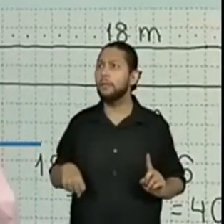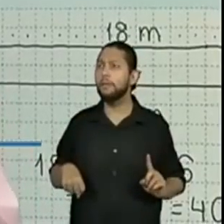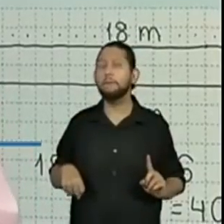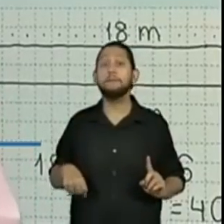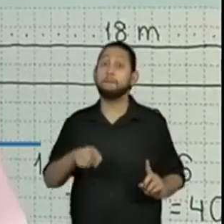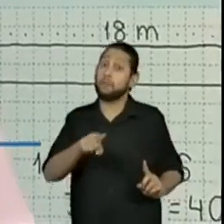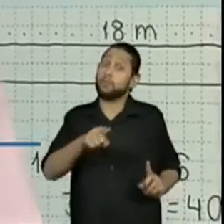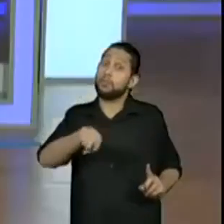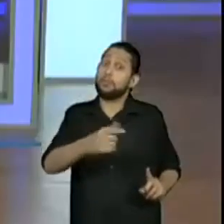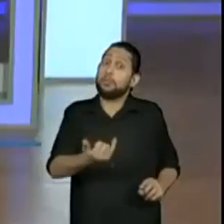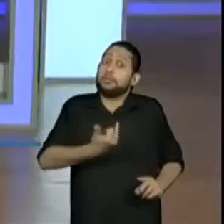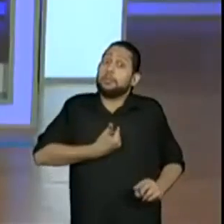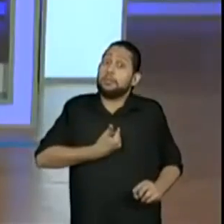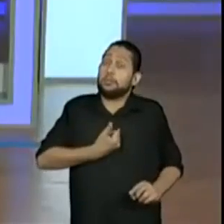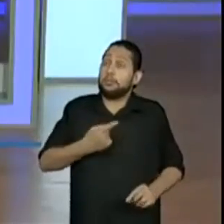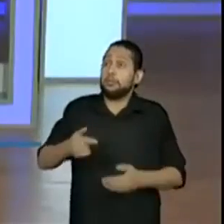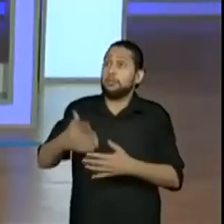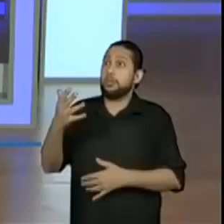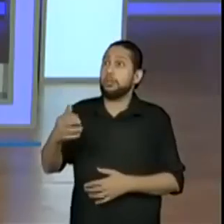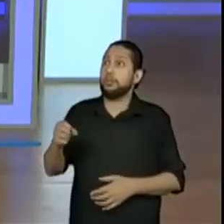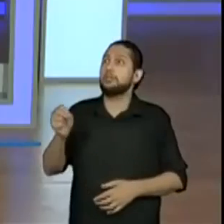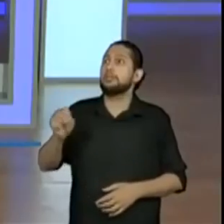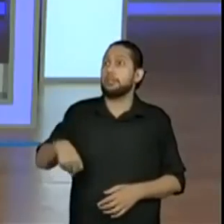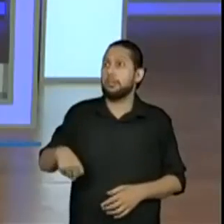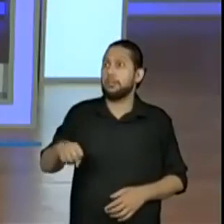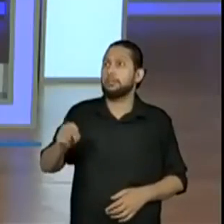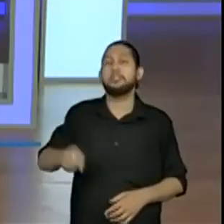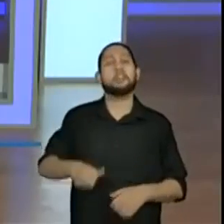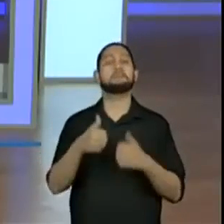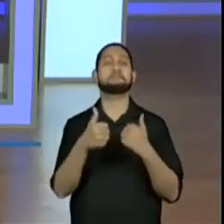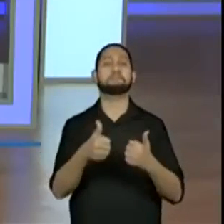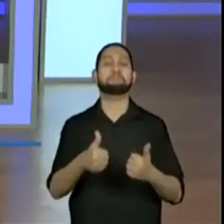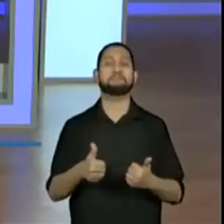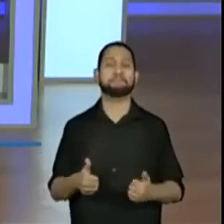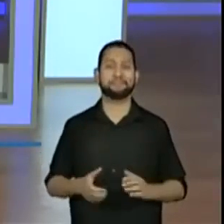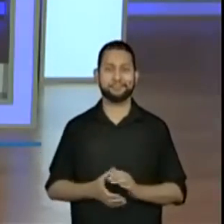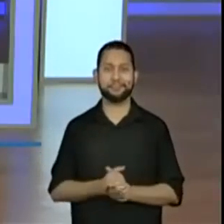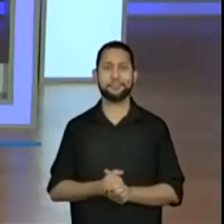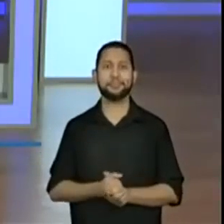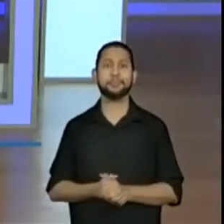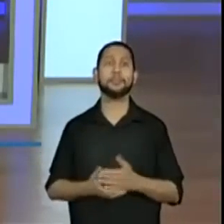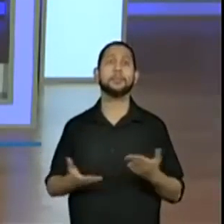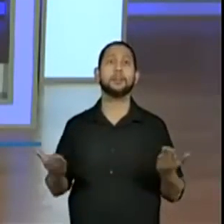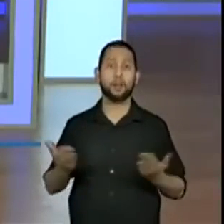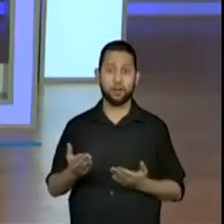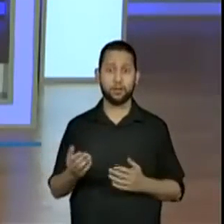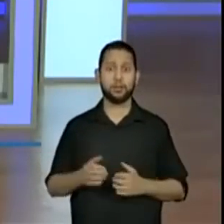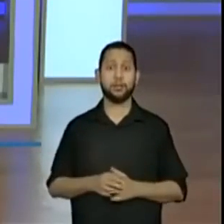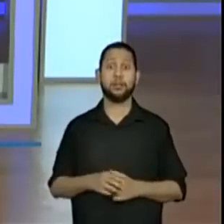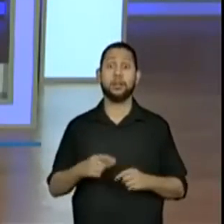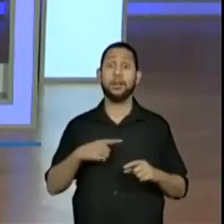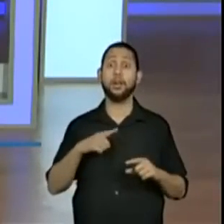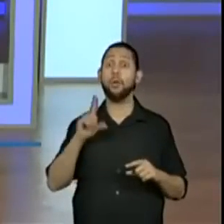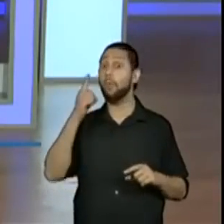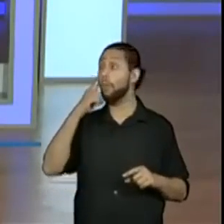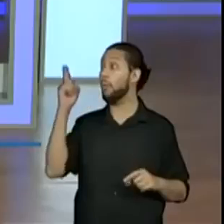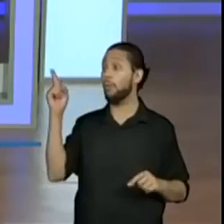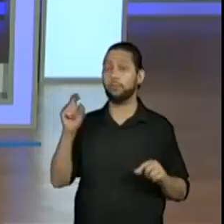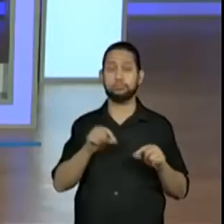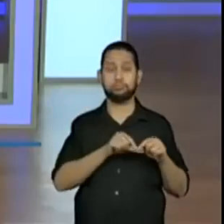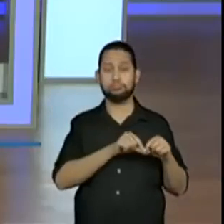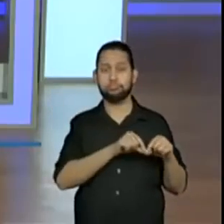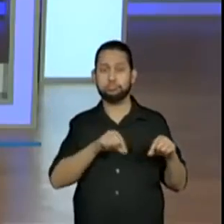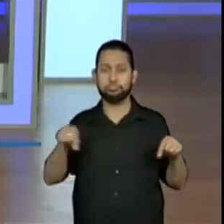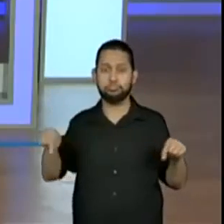julguem vocês respondam sim muito bem vamos lá então a gente tem aqui o perímetro que